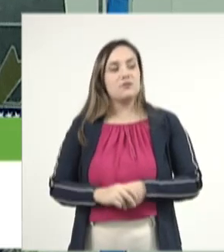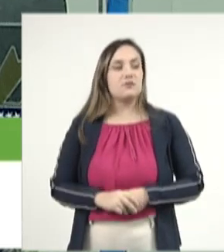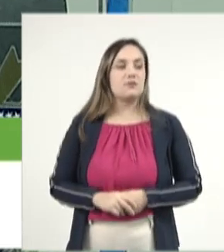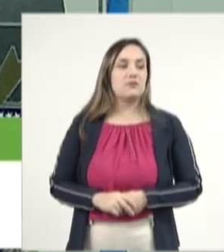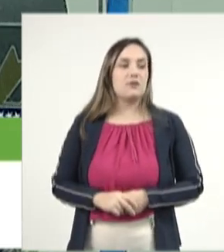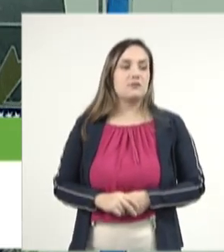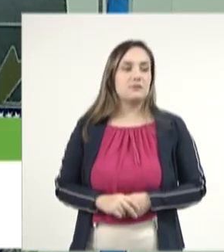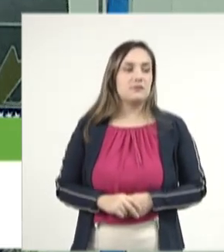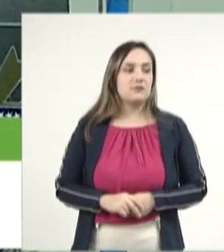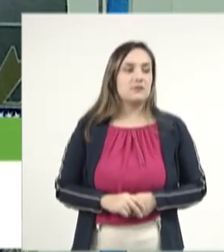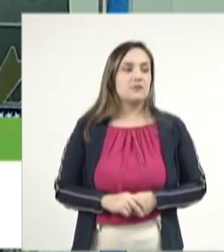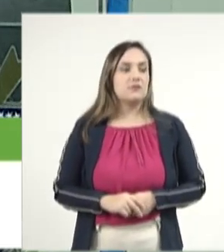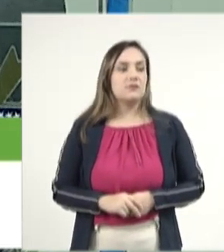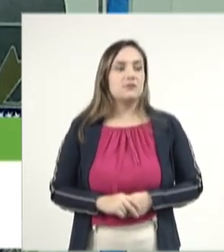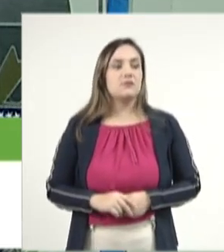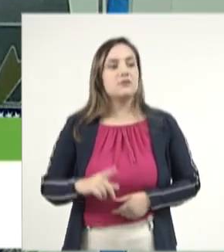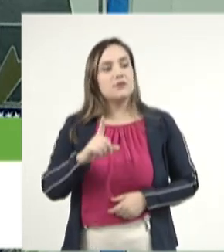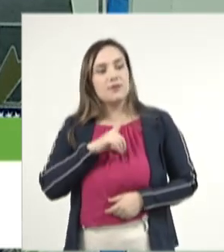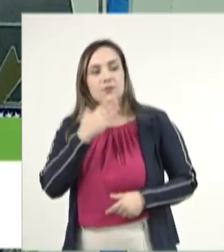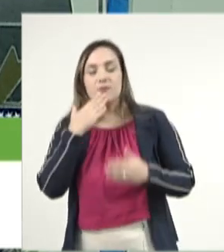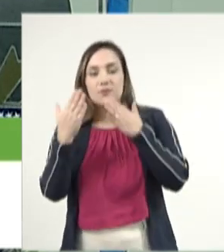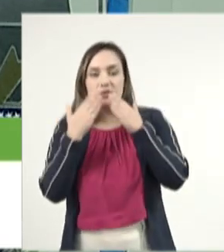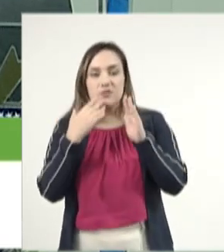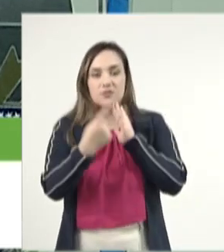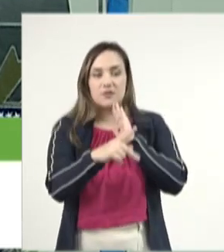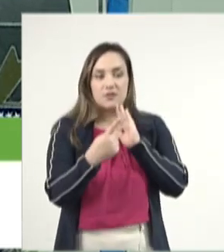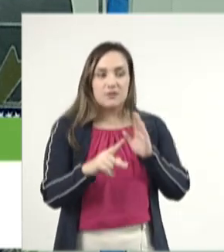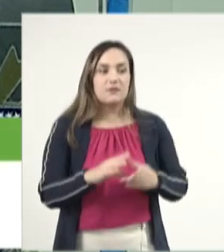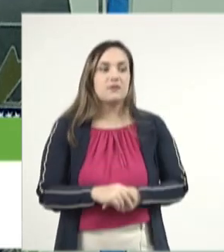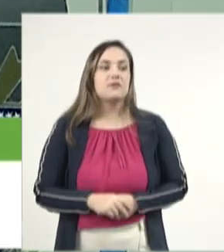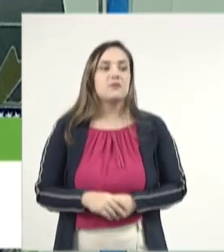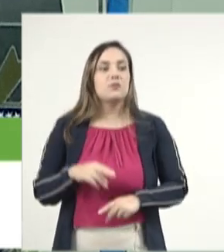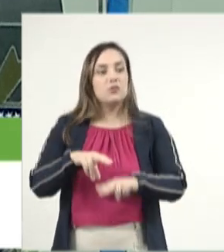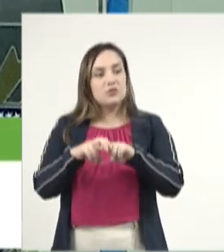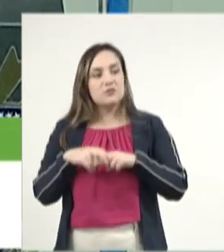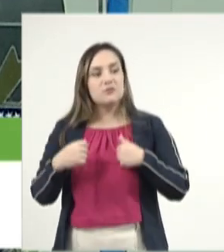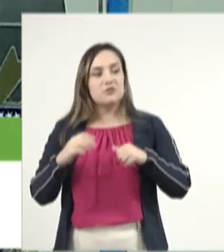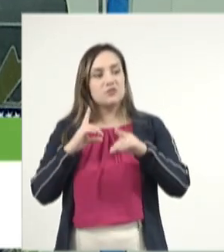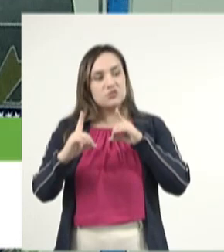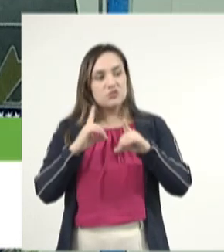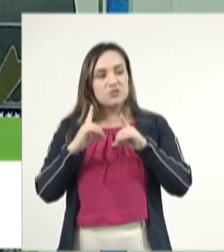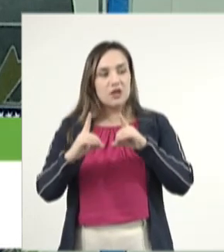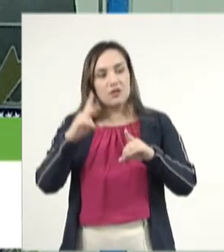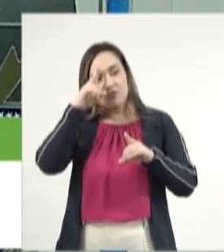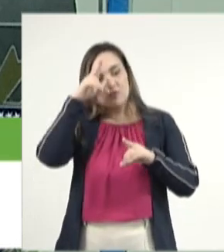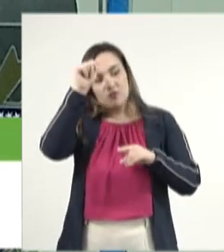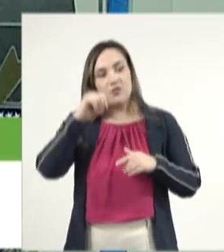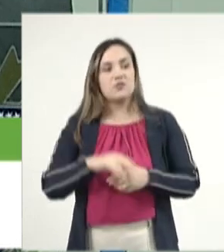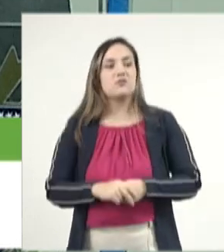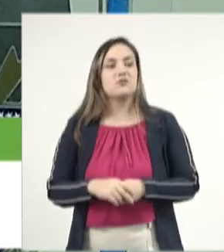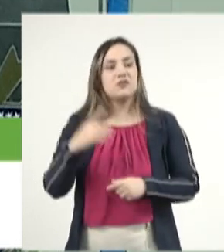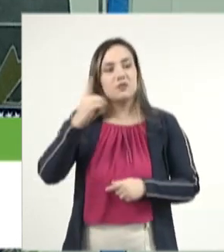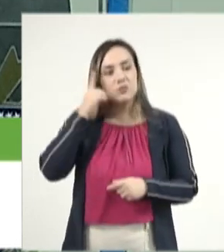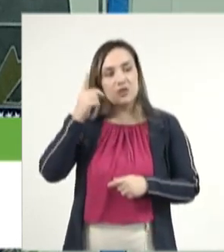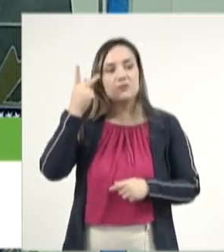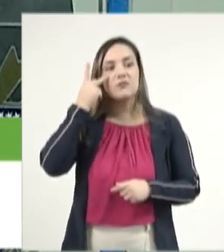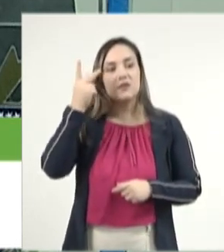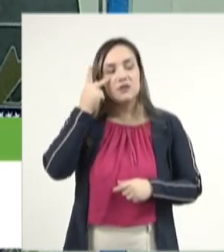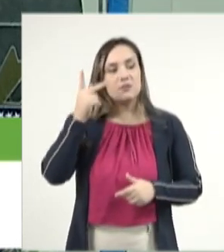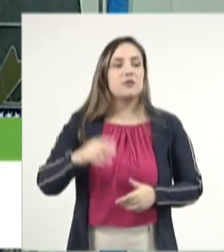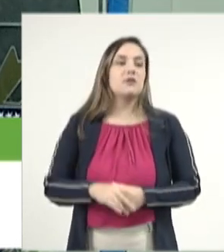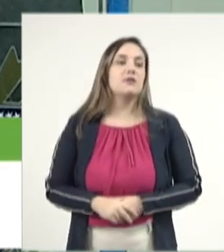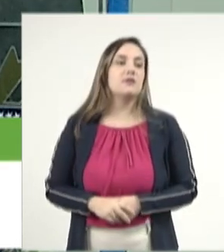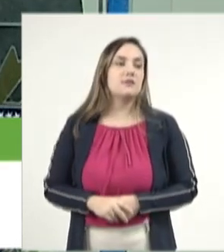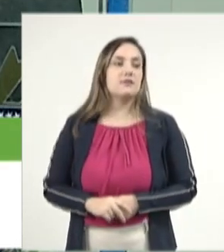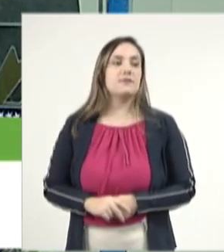Os aposentados têm as demandas deles, os deputados, então, nesse diálogo intenso com o governo do estado. O deputado Pedro Kemp, então, falou a mais recente